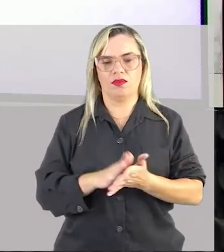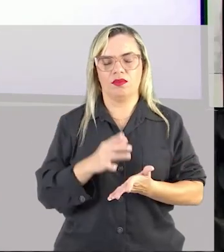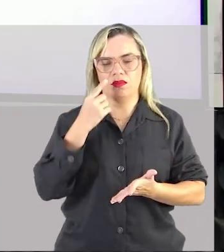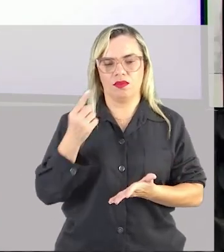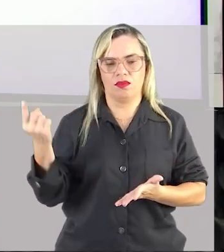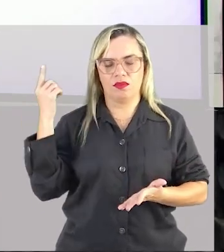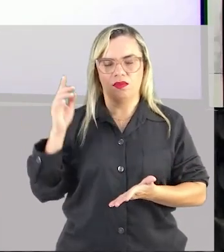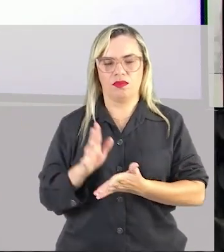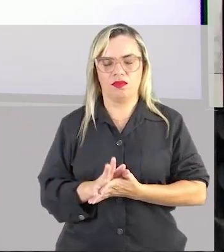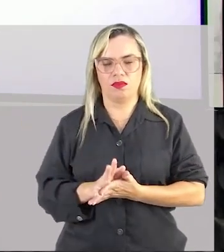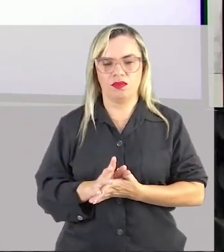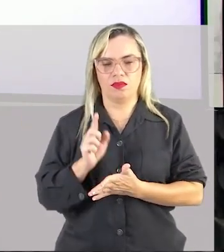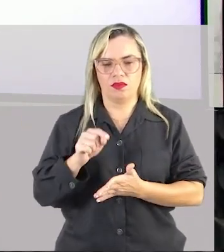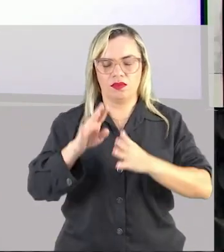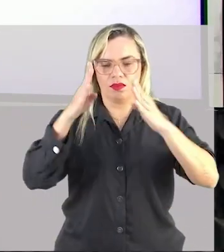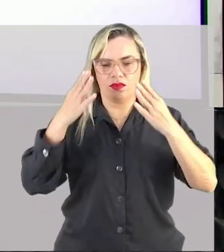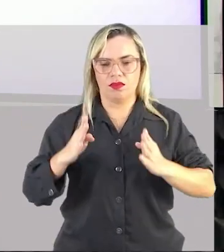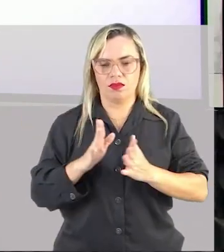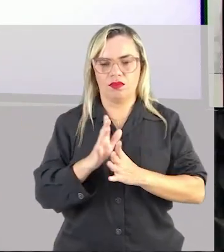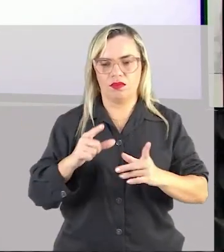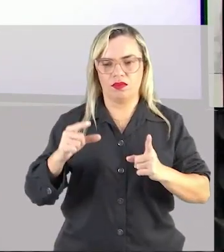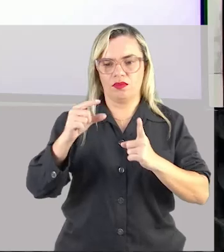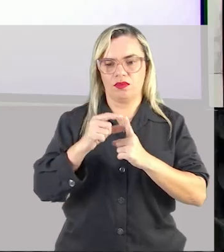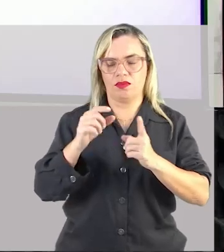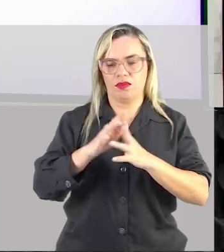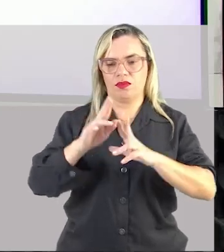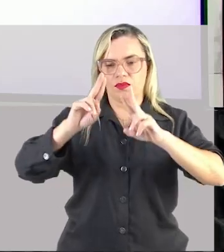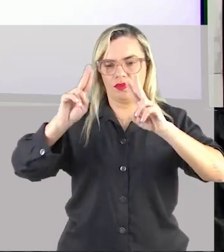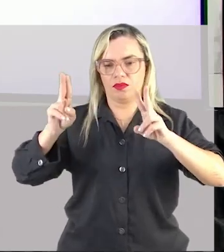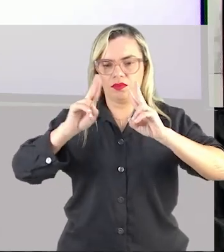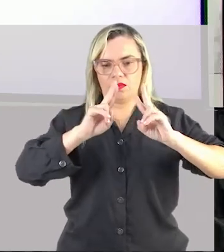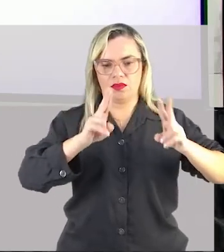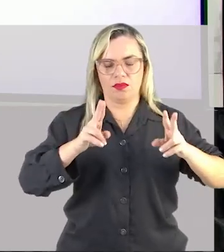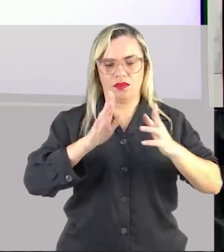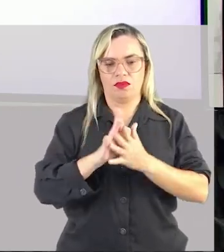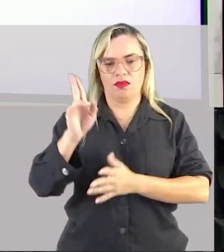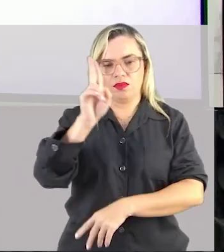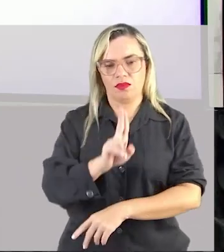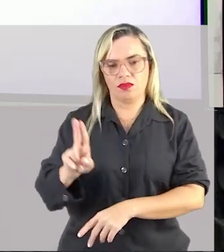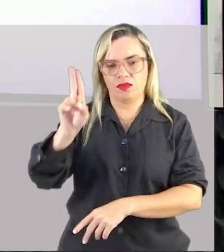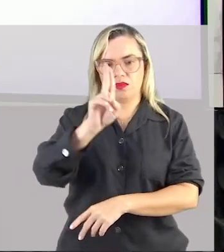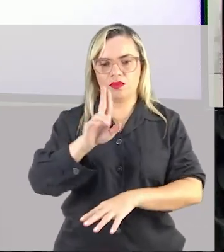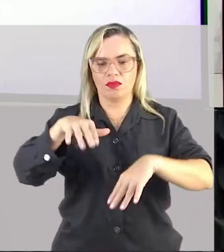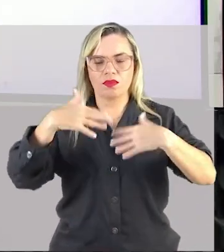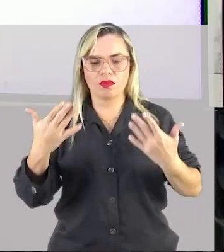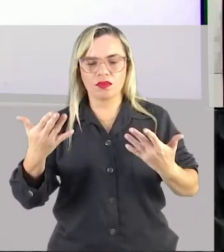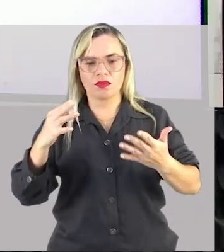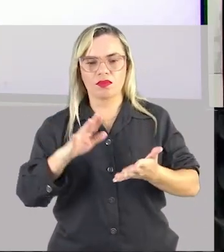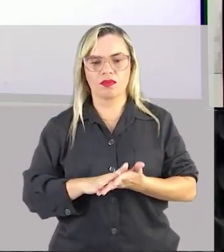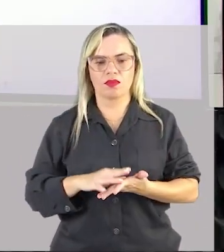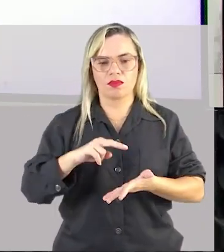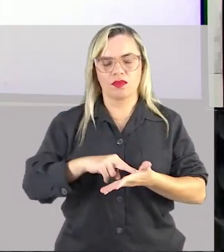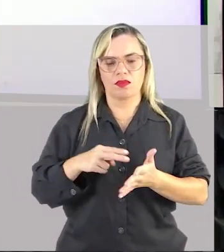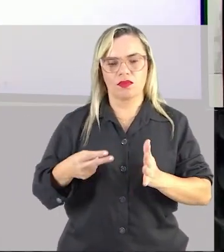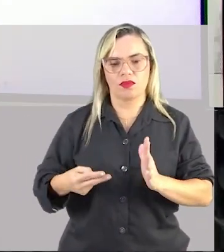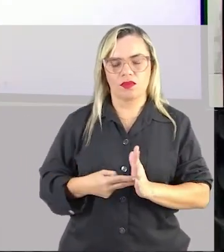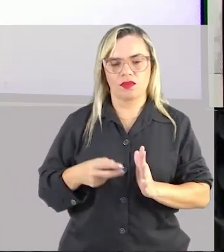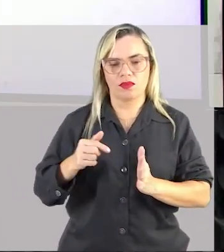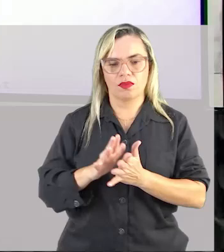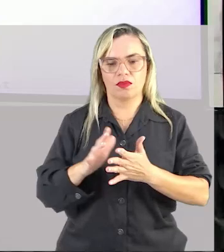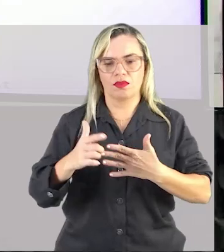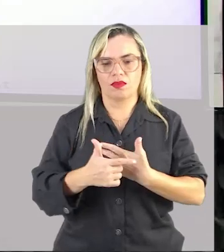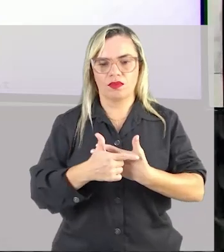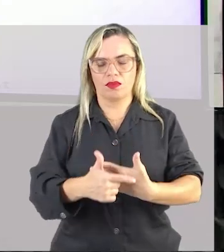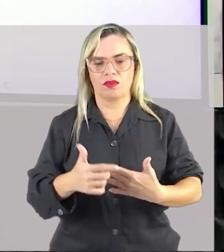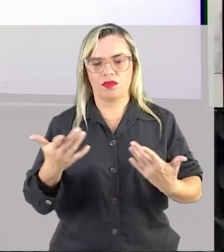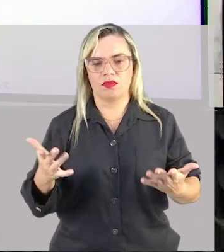vamos lá verificar onde estão as palavras criança e tribo. E são usadas para quê? Bora lá no texto. Então aqui a gente já tem a